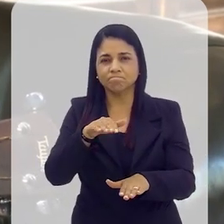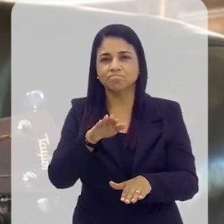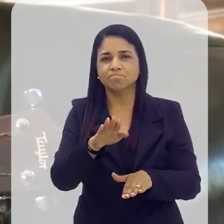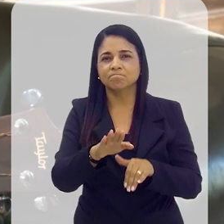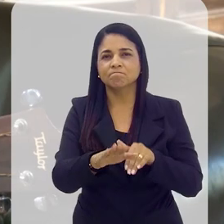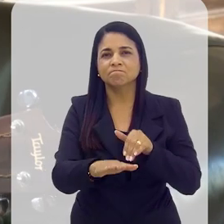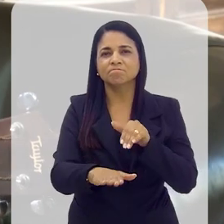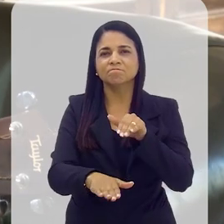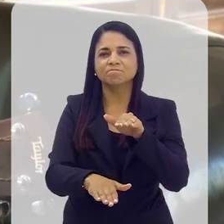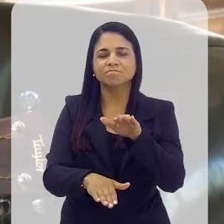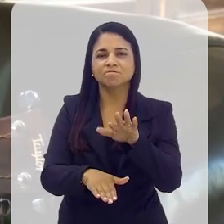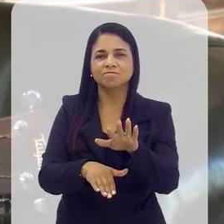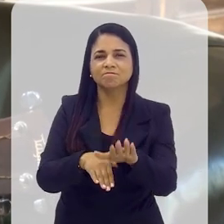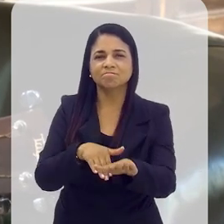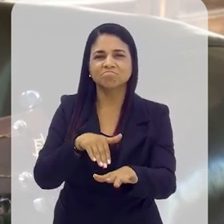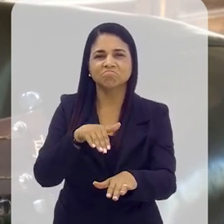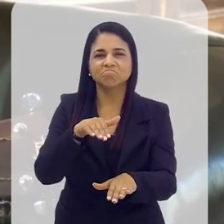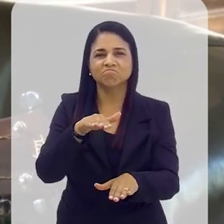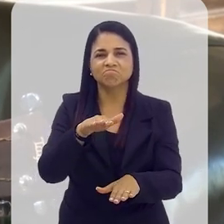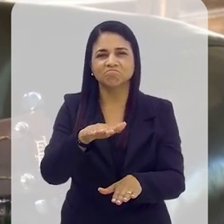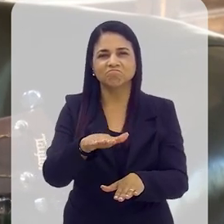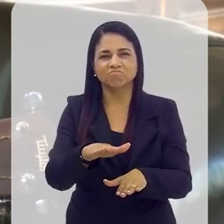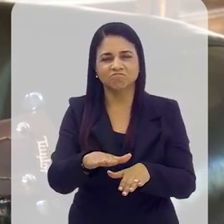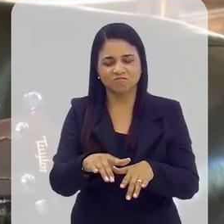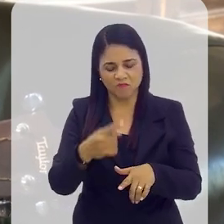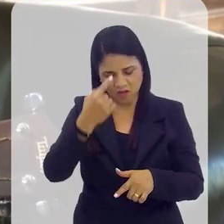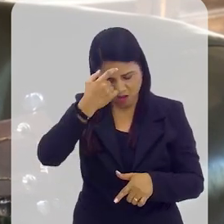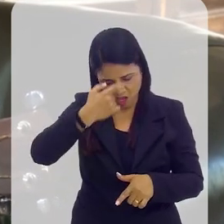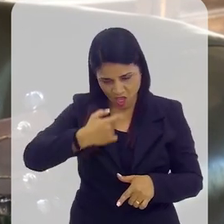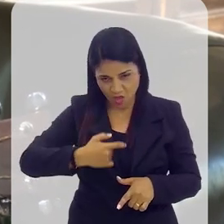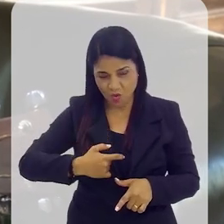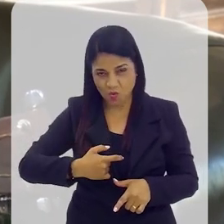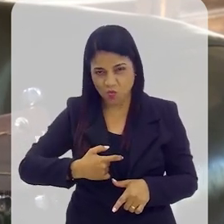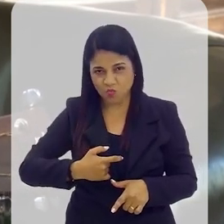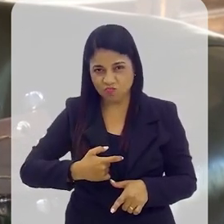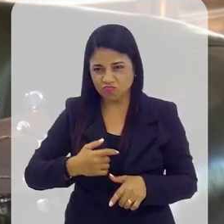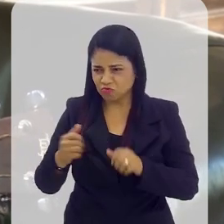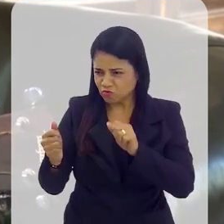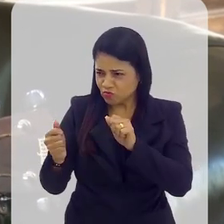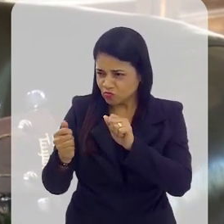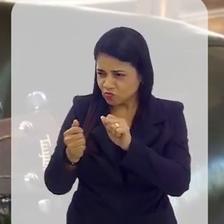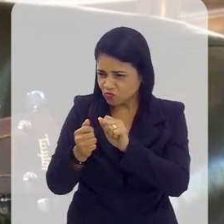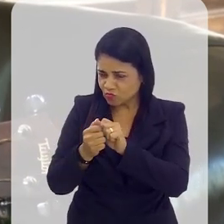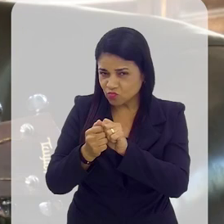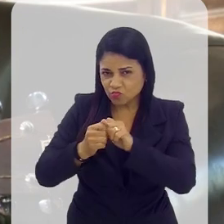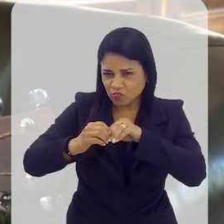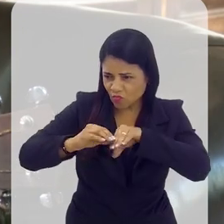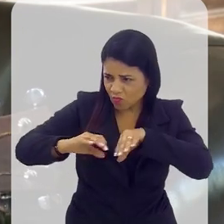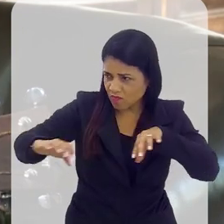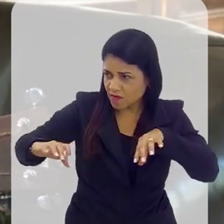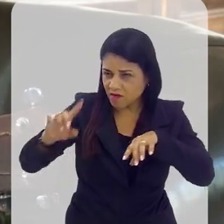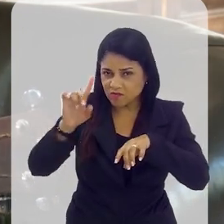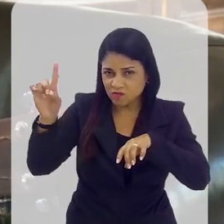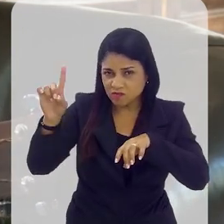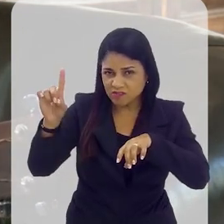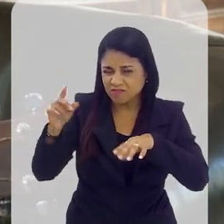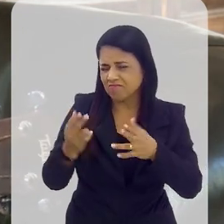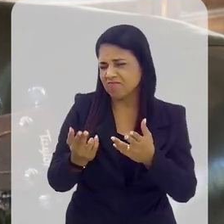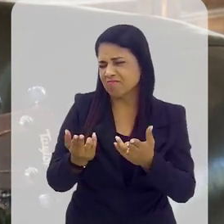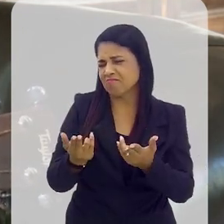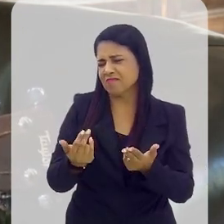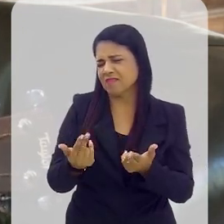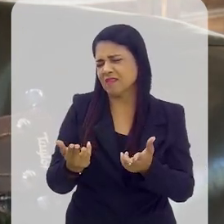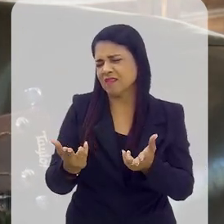caminhar. Eu não sou nada sem ti, eu